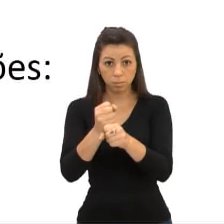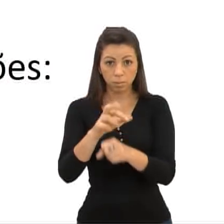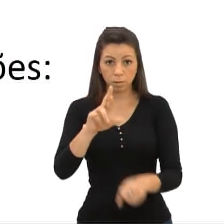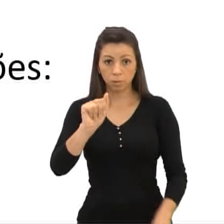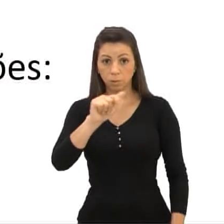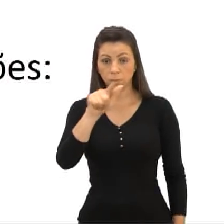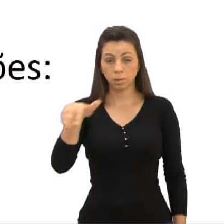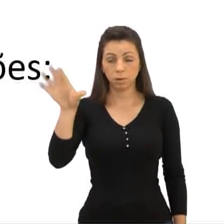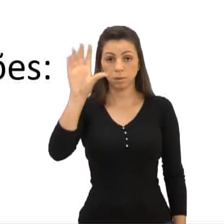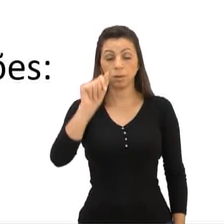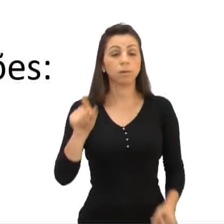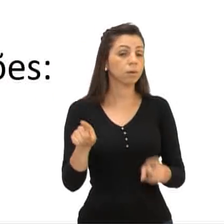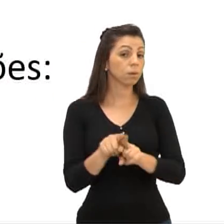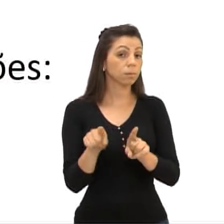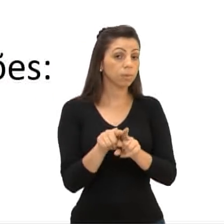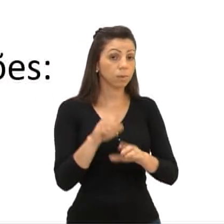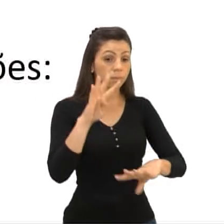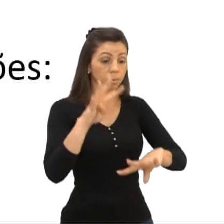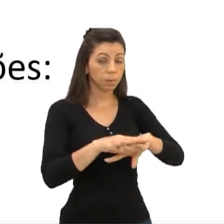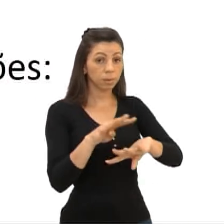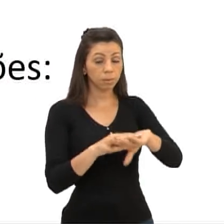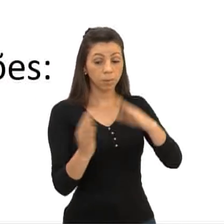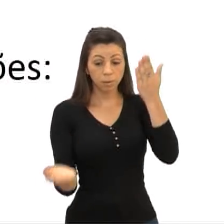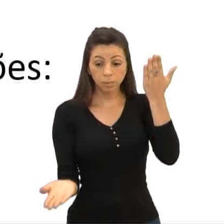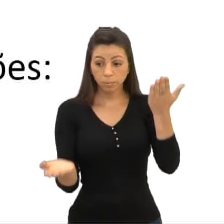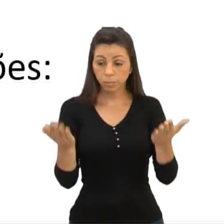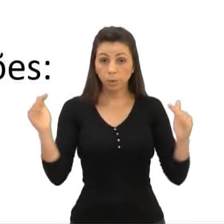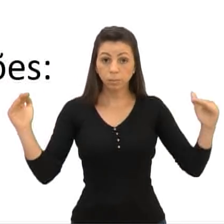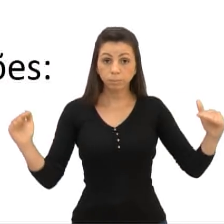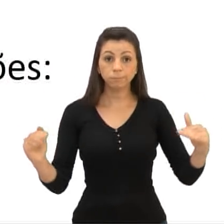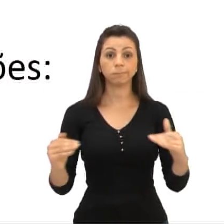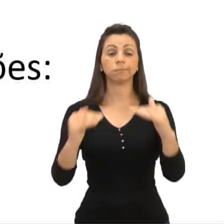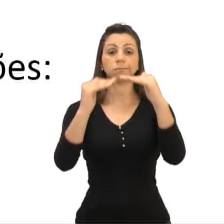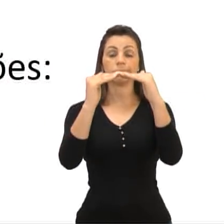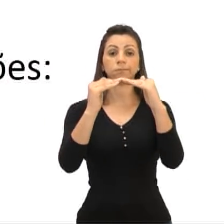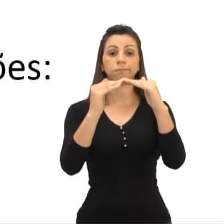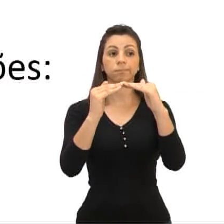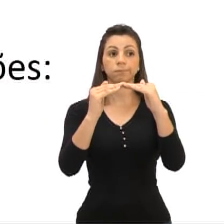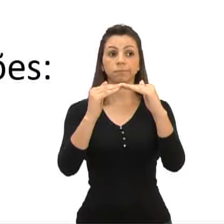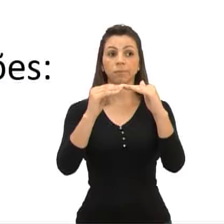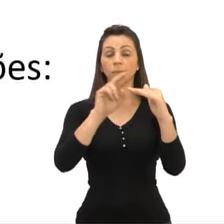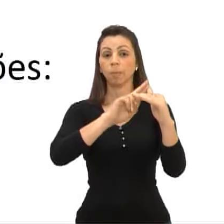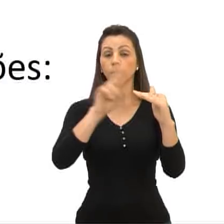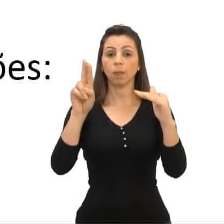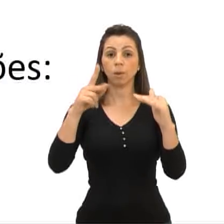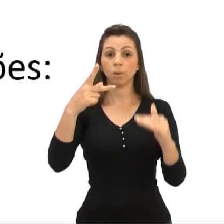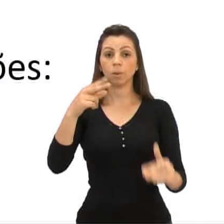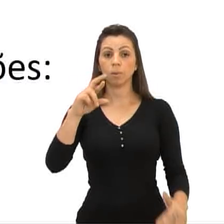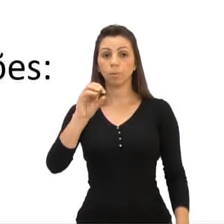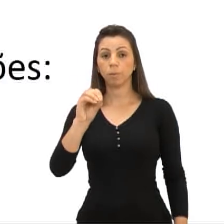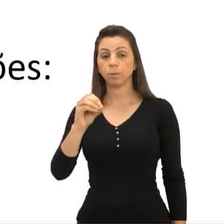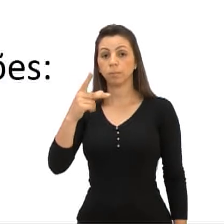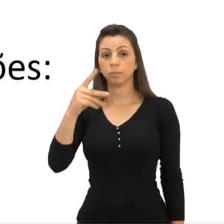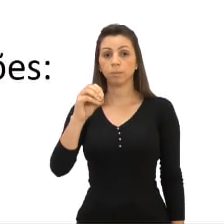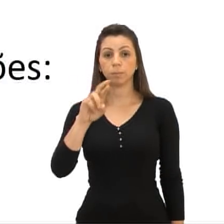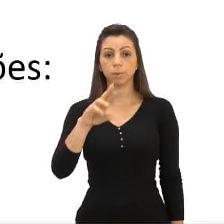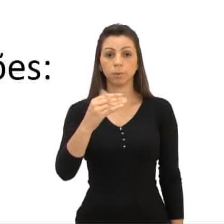sentença matemática que expressa uma igualdade entre duas razões, ela é chamada de